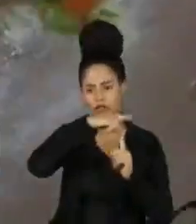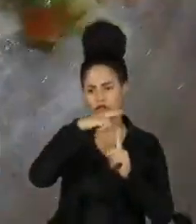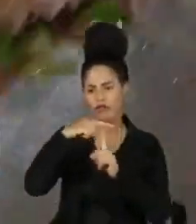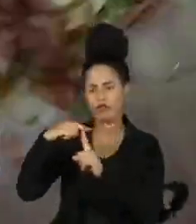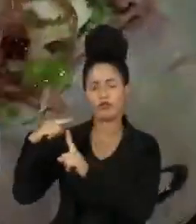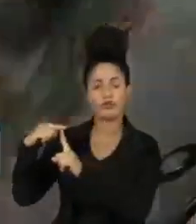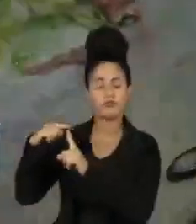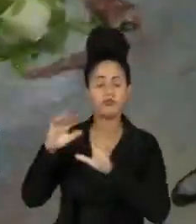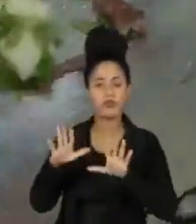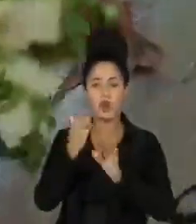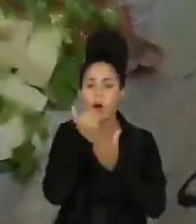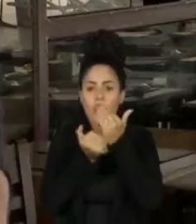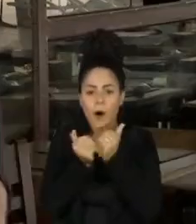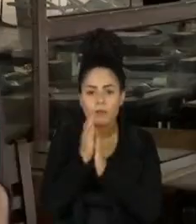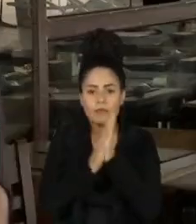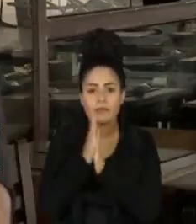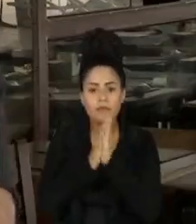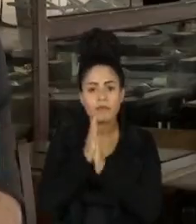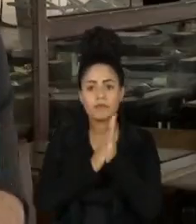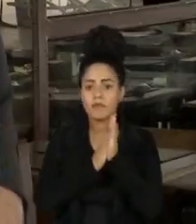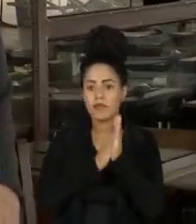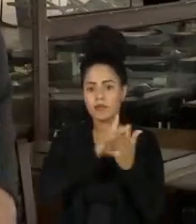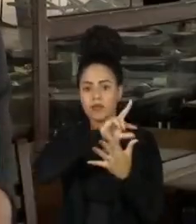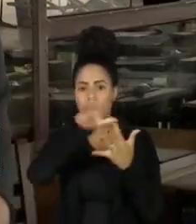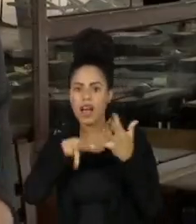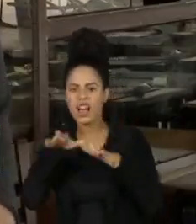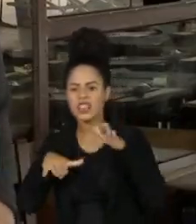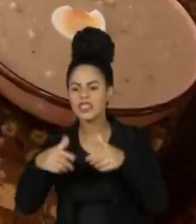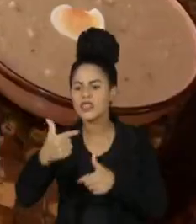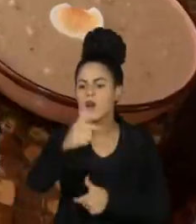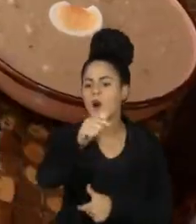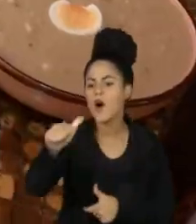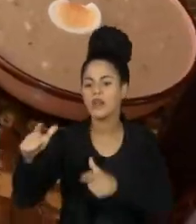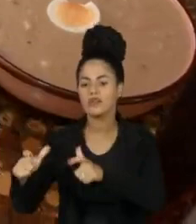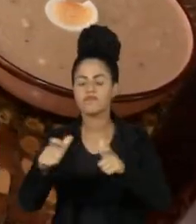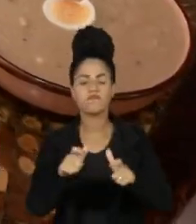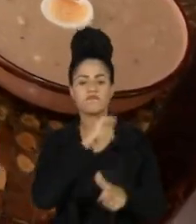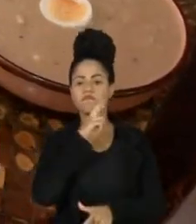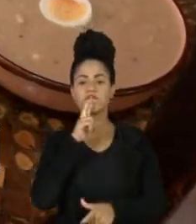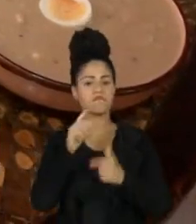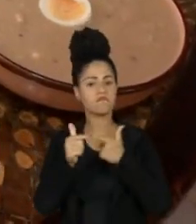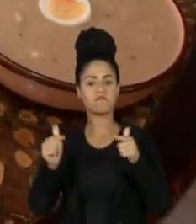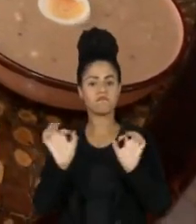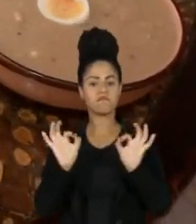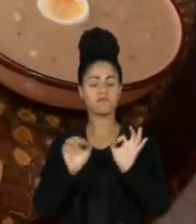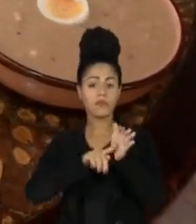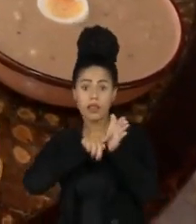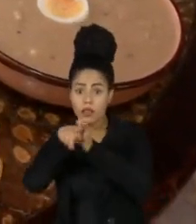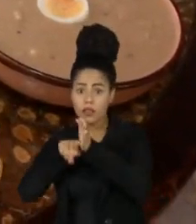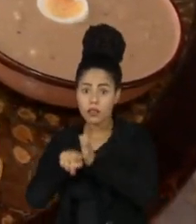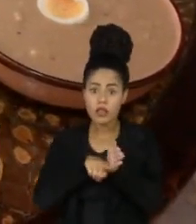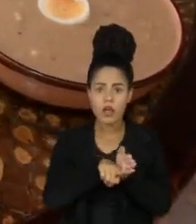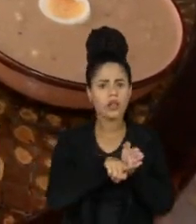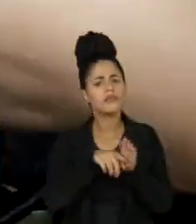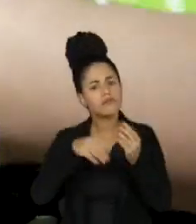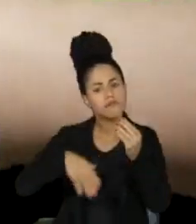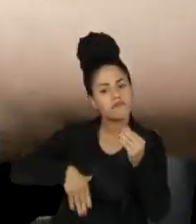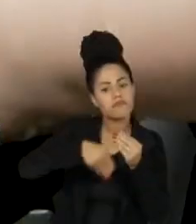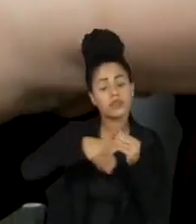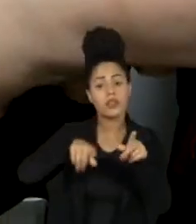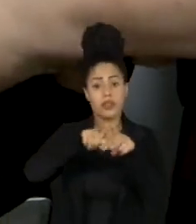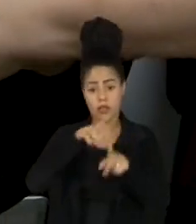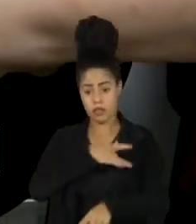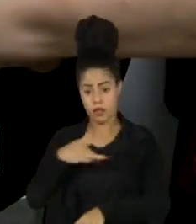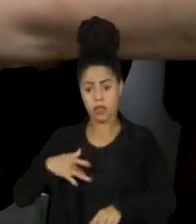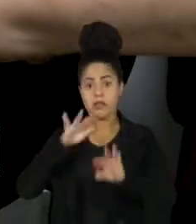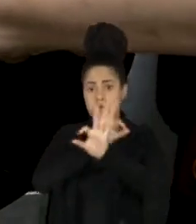né? Então eles vêm buscar isso, outros tipos diferentes que não tem a vez em outros restaurantes. A responsável pela pesquisa acrescenta que, além de